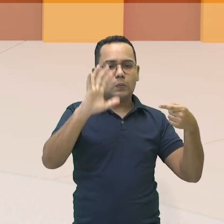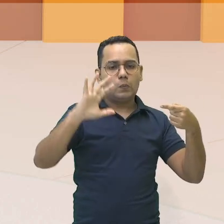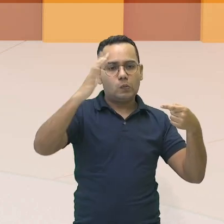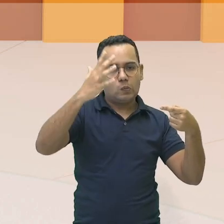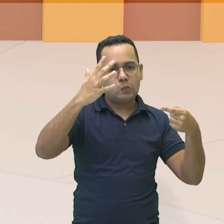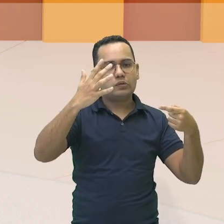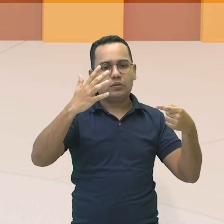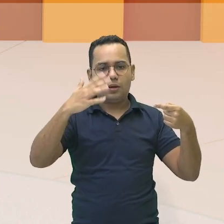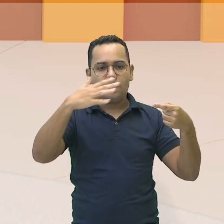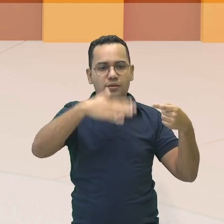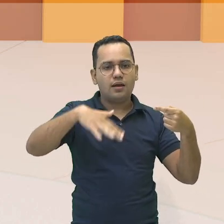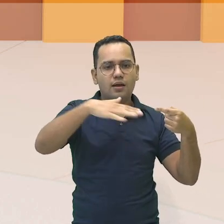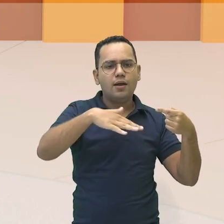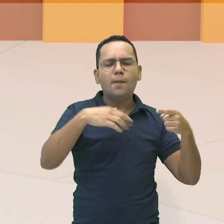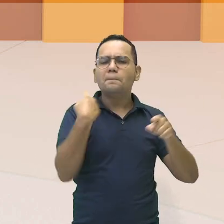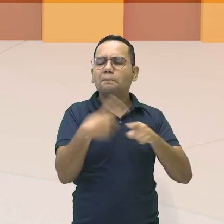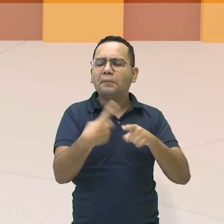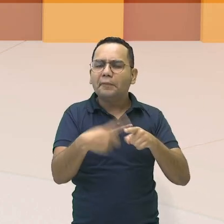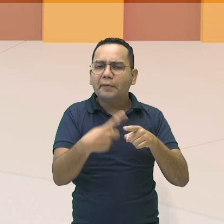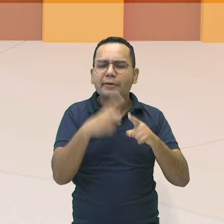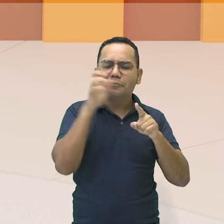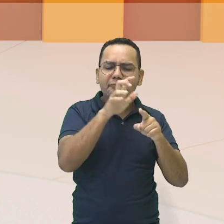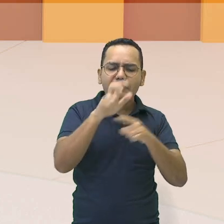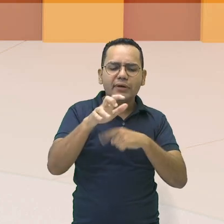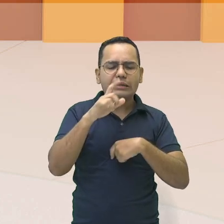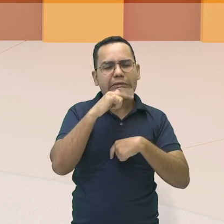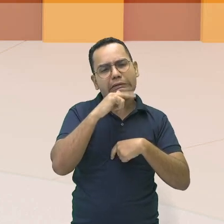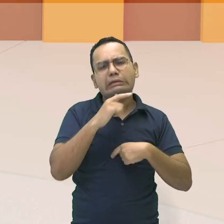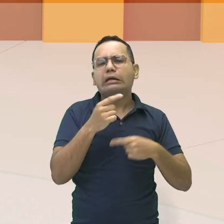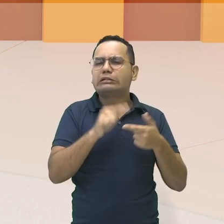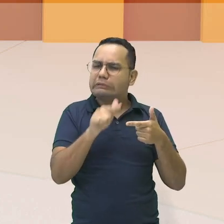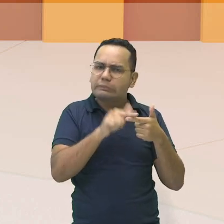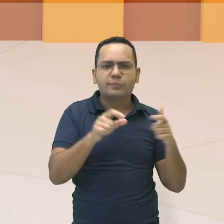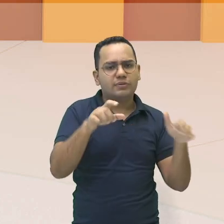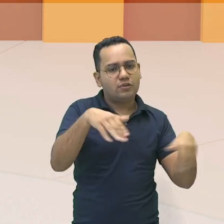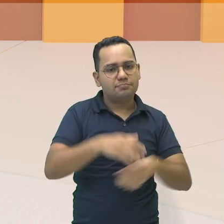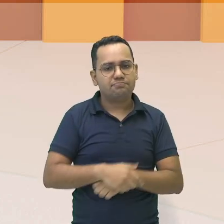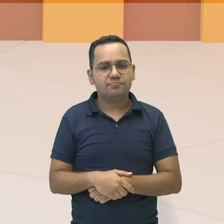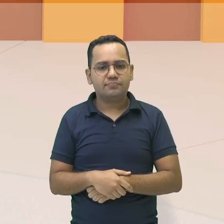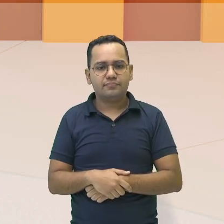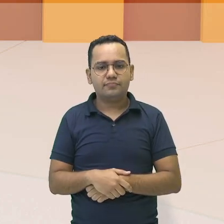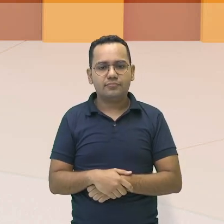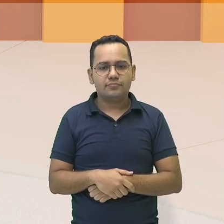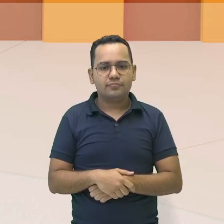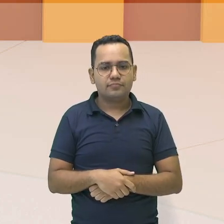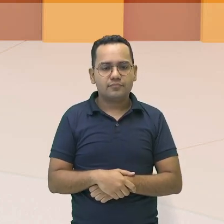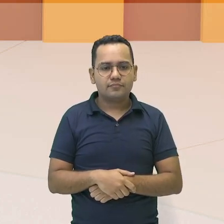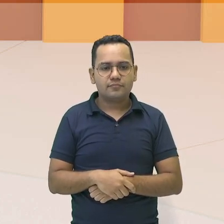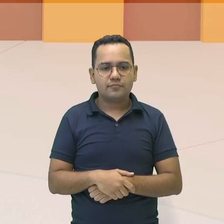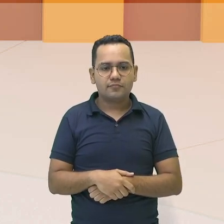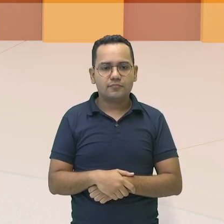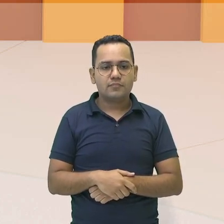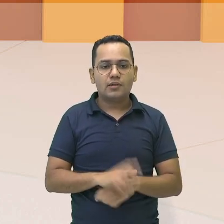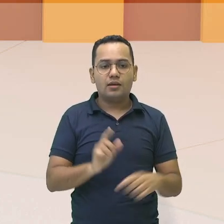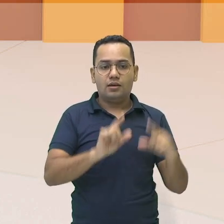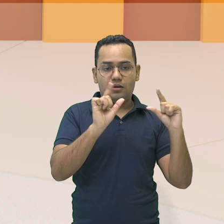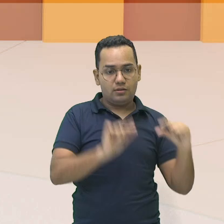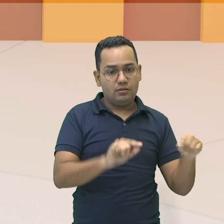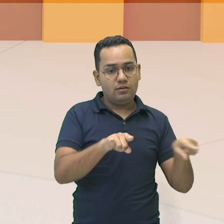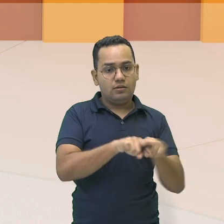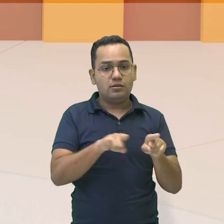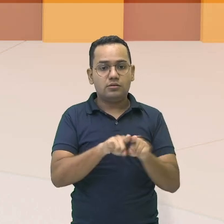bem afetada ali pelas interferências humanas nos ecossistemas. Reduzir ali e controlar soluções para